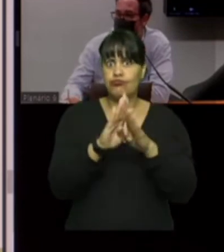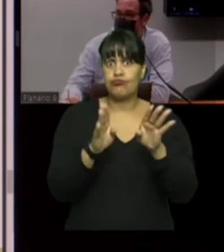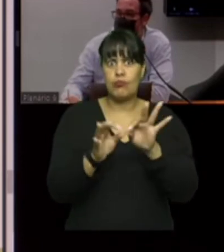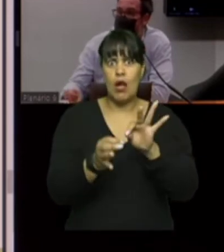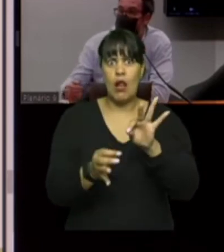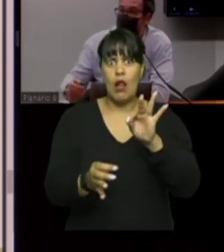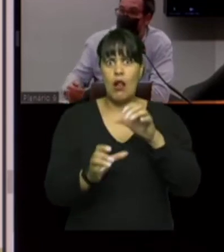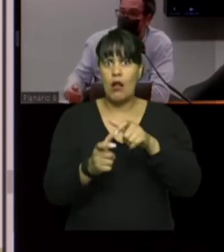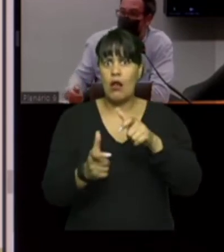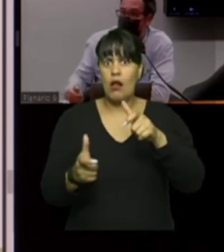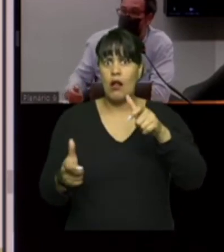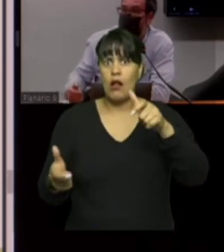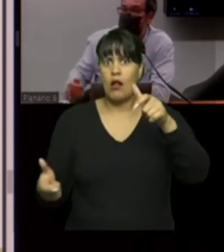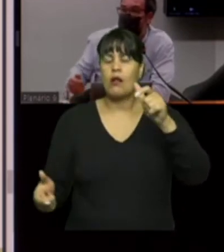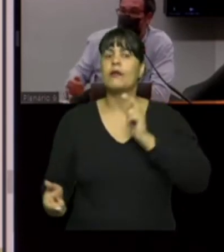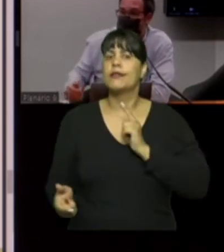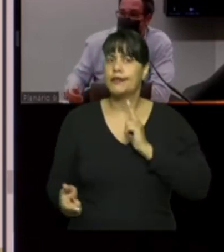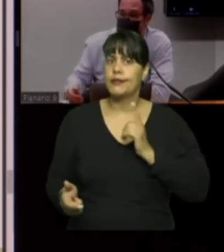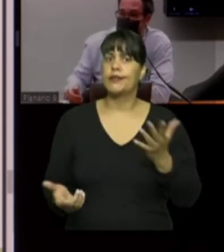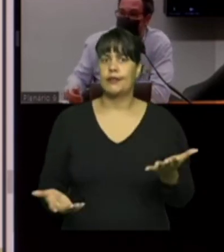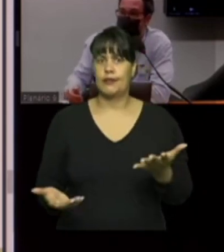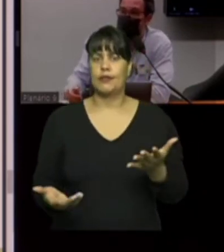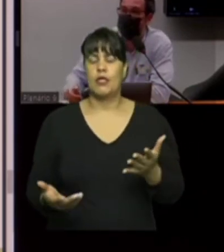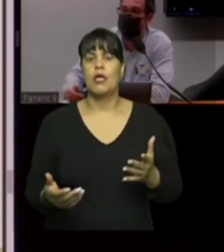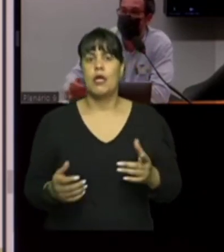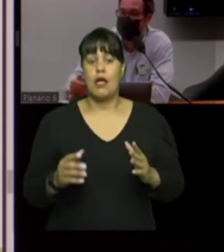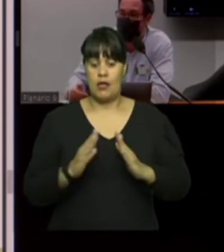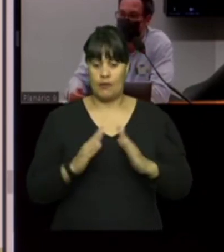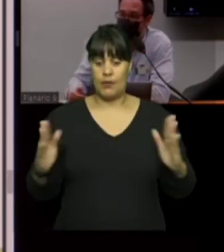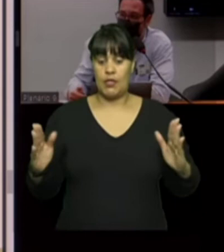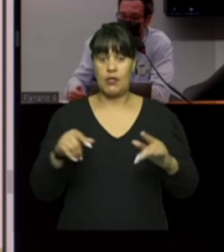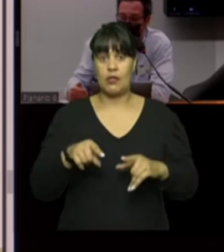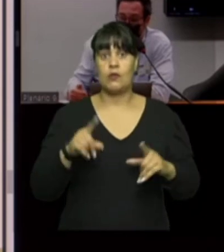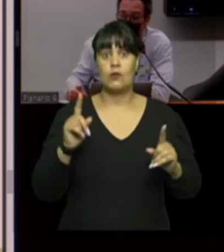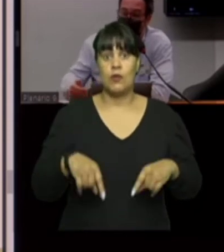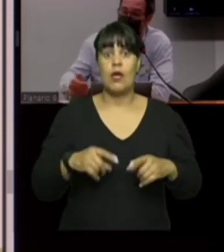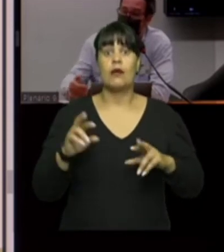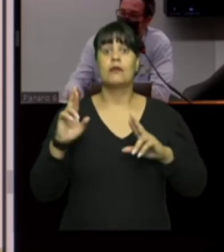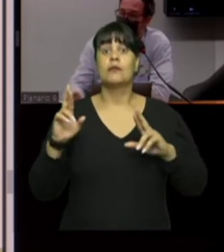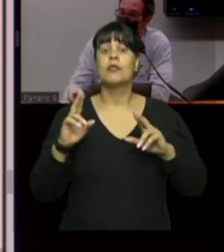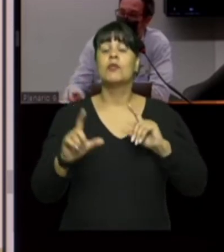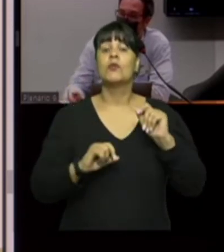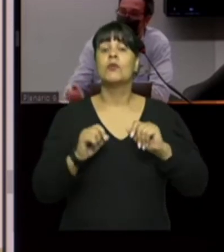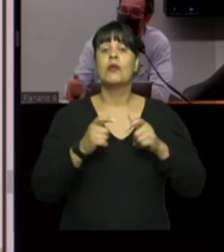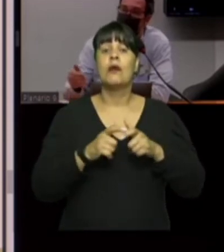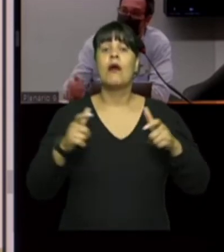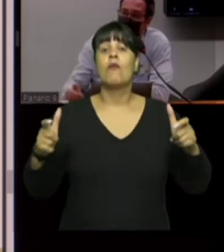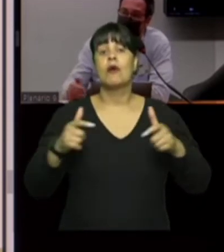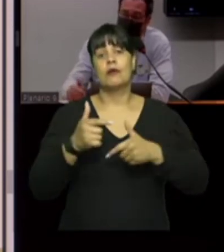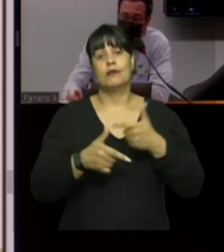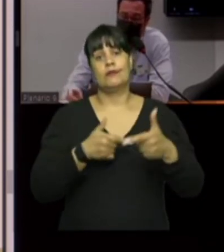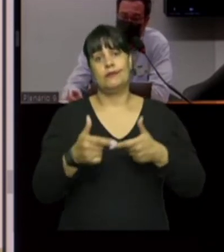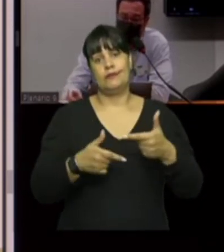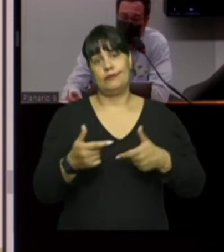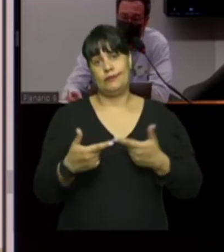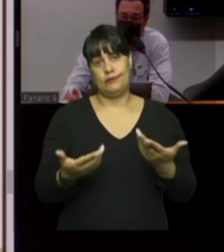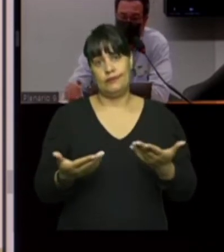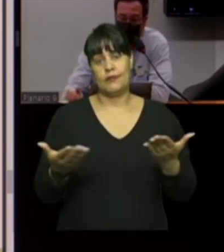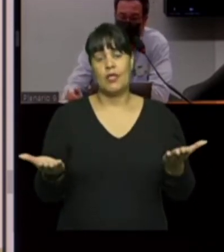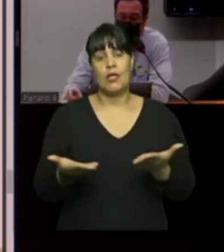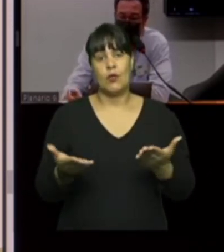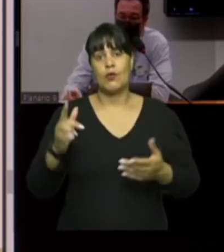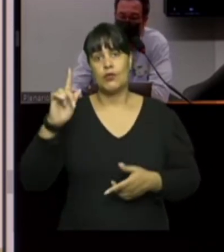mental. Ao contrário, na série histórica, a expectativa é só que aumente os serviços. E, nessa gestão,